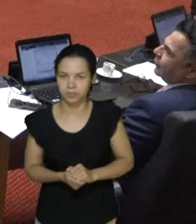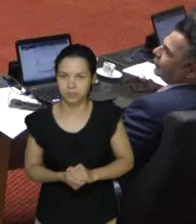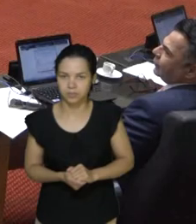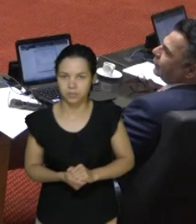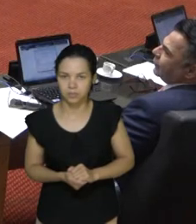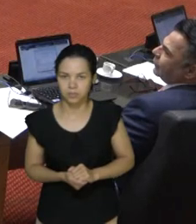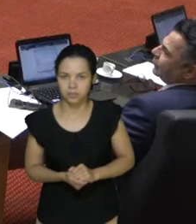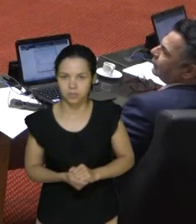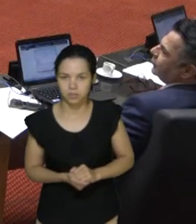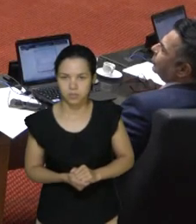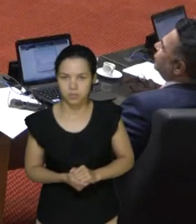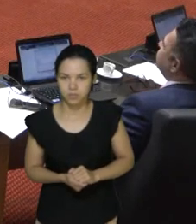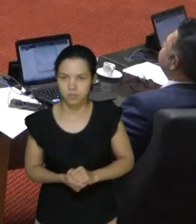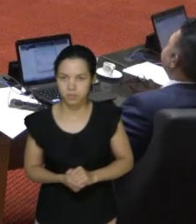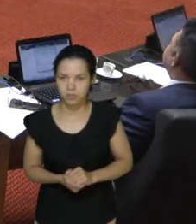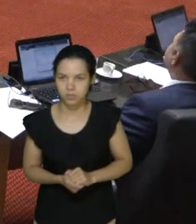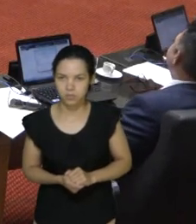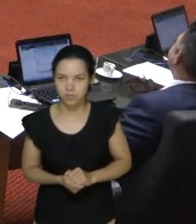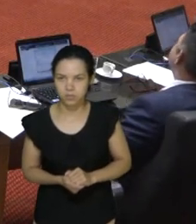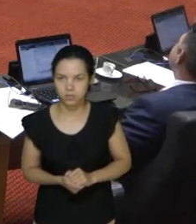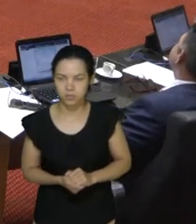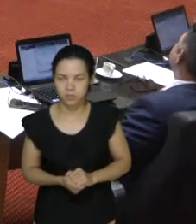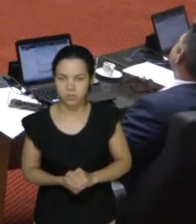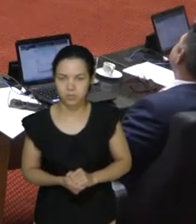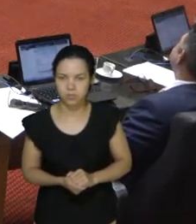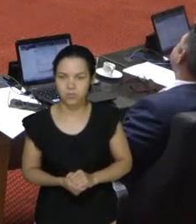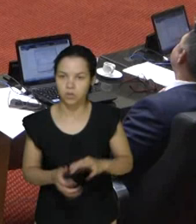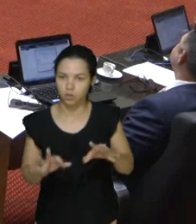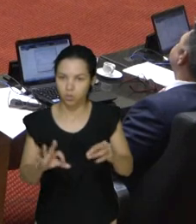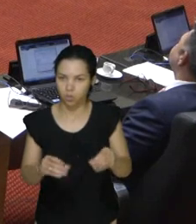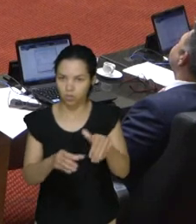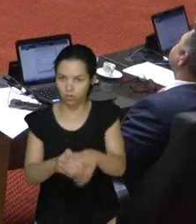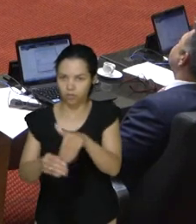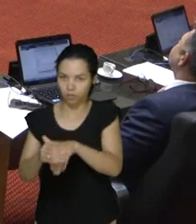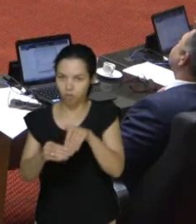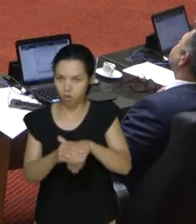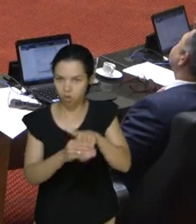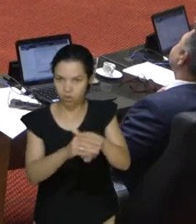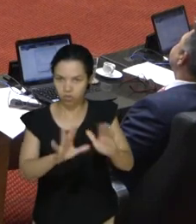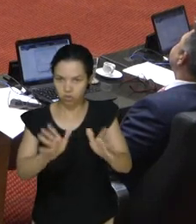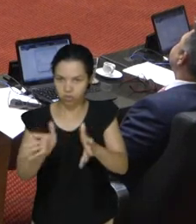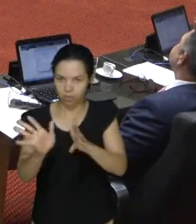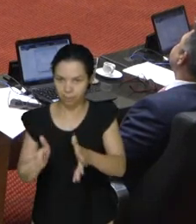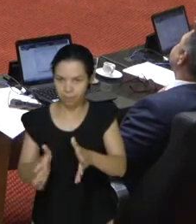Senhores deputados, todos os deputados exerceram seu direito de voto.